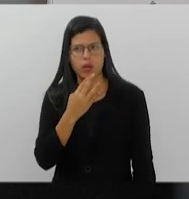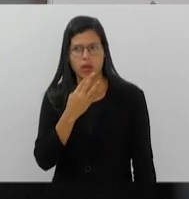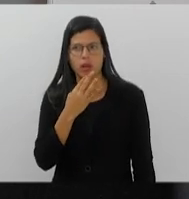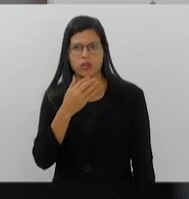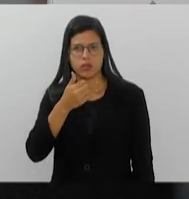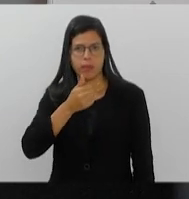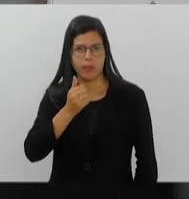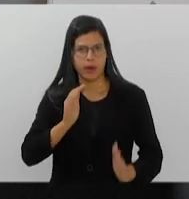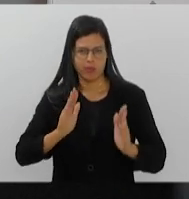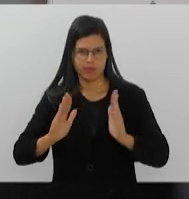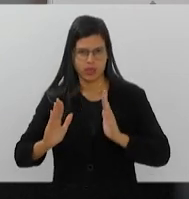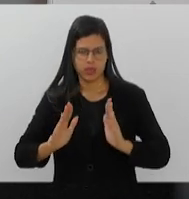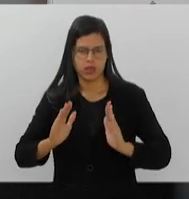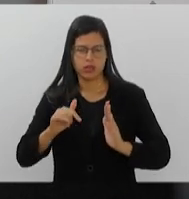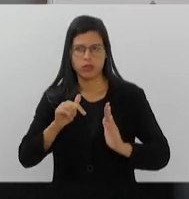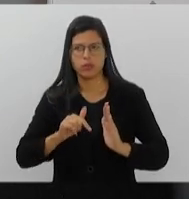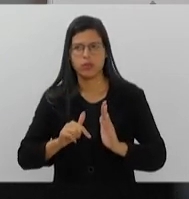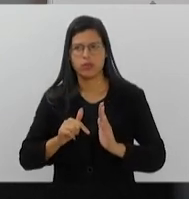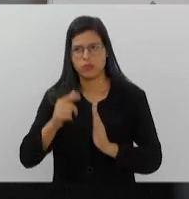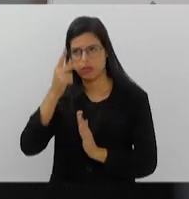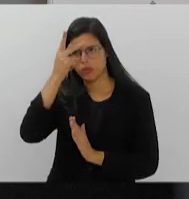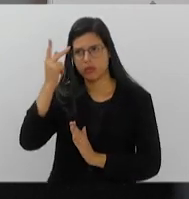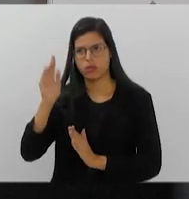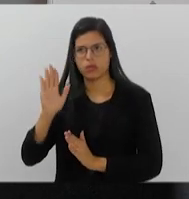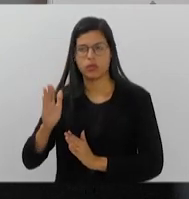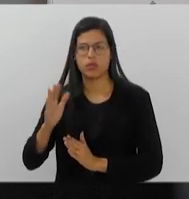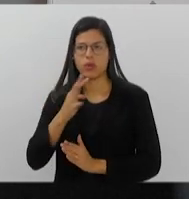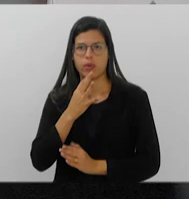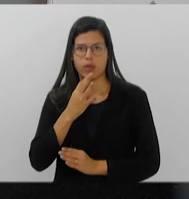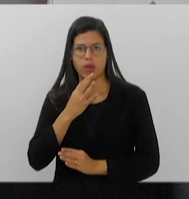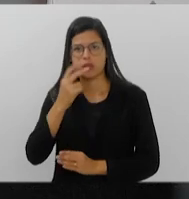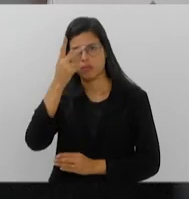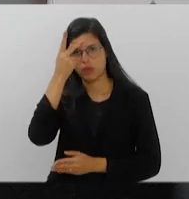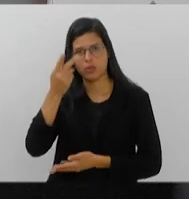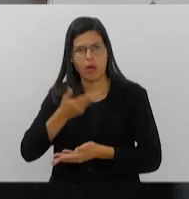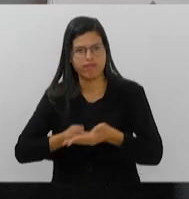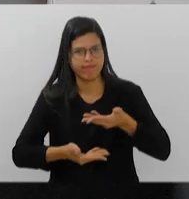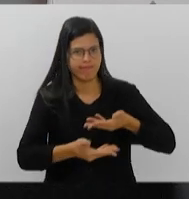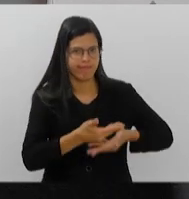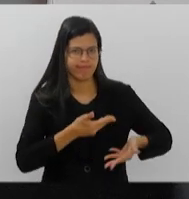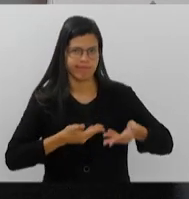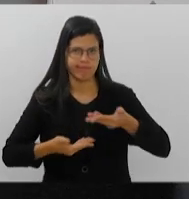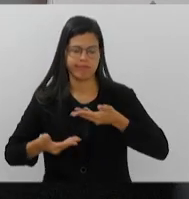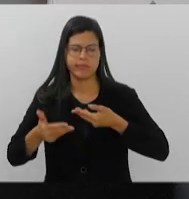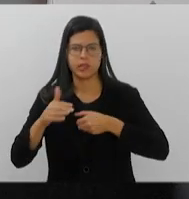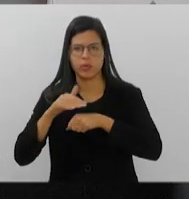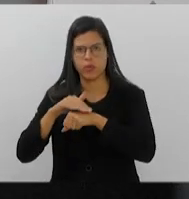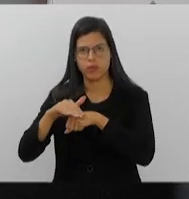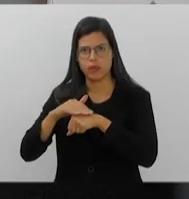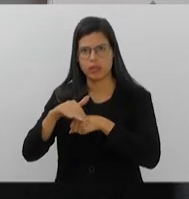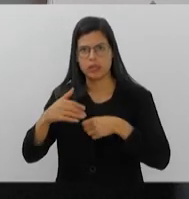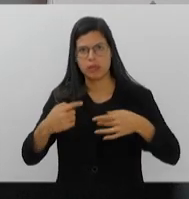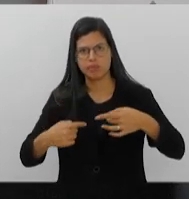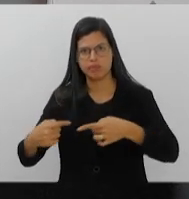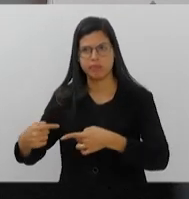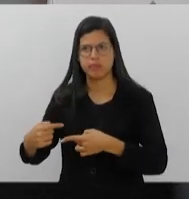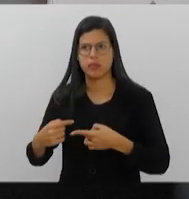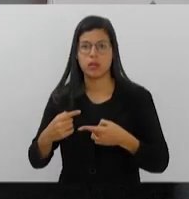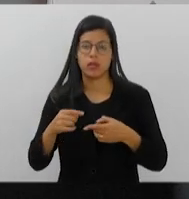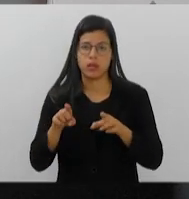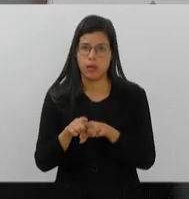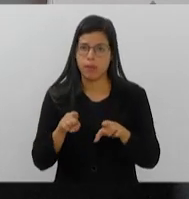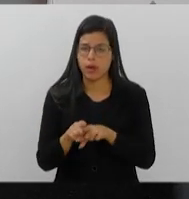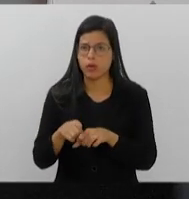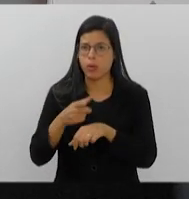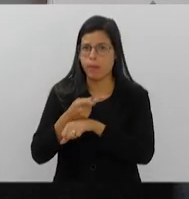primeiro mandato, mas as pessoas que já me conhecem sabem, eu sou uma pessoa do diálogo, da conversa e de buscar soluções. Eu não